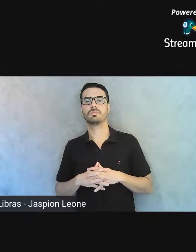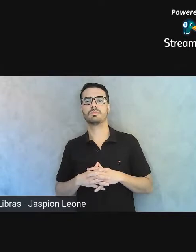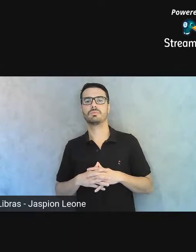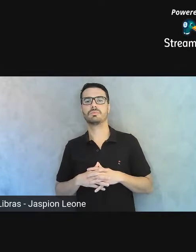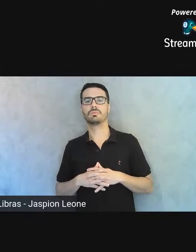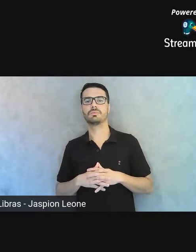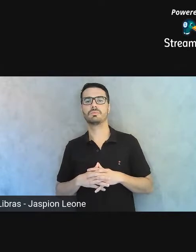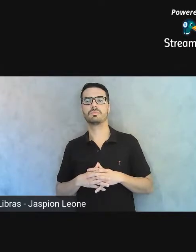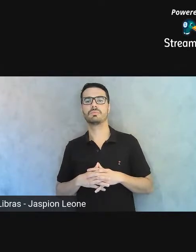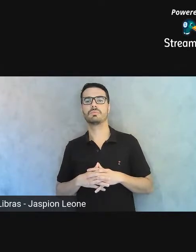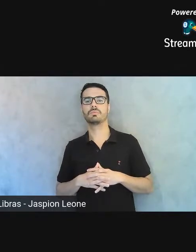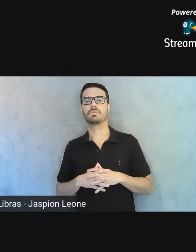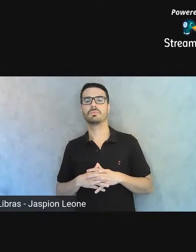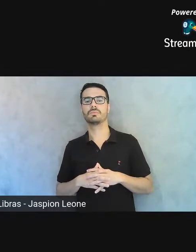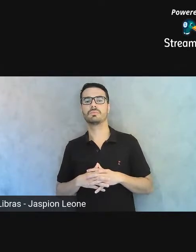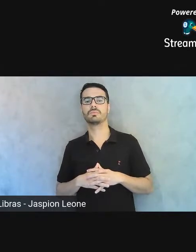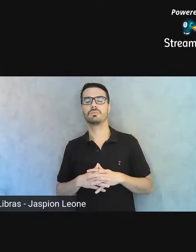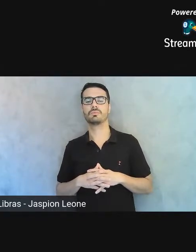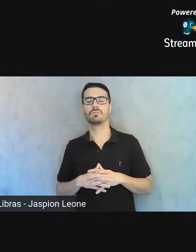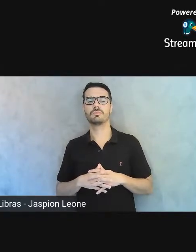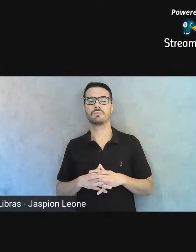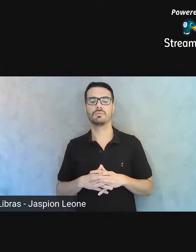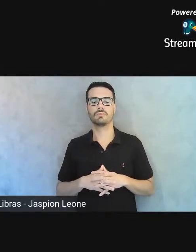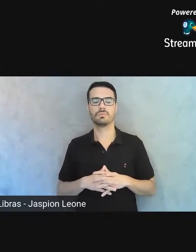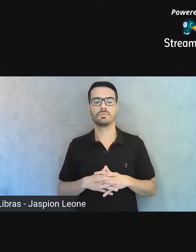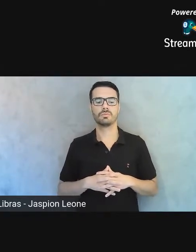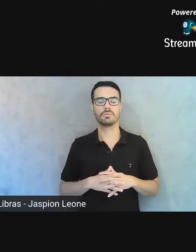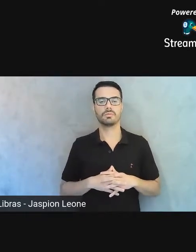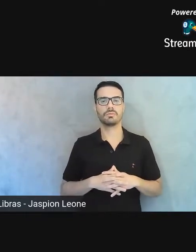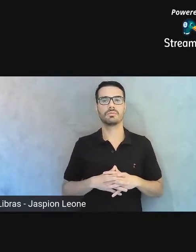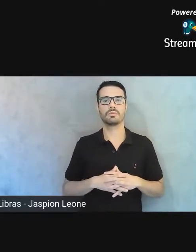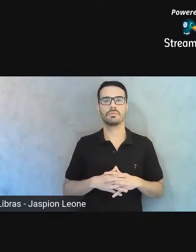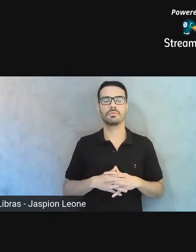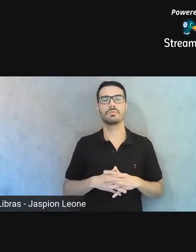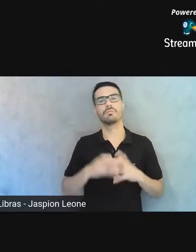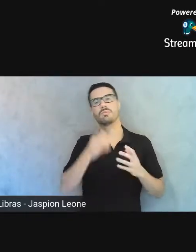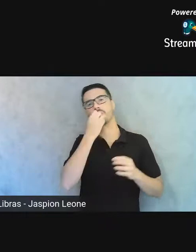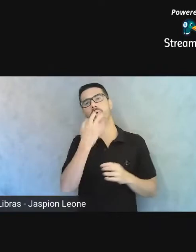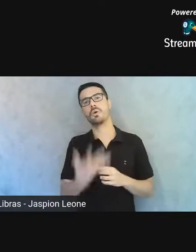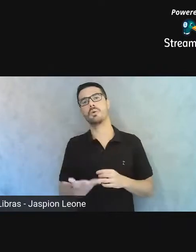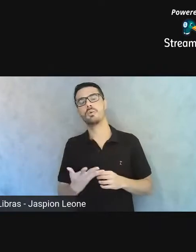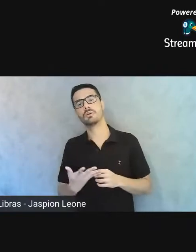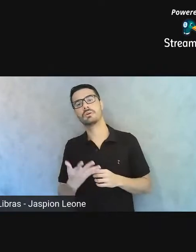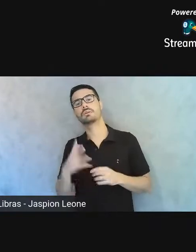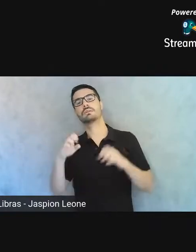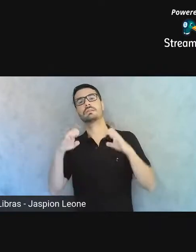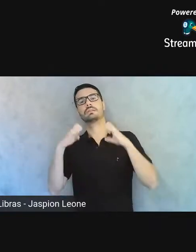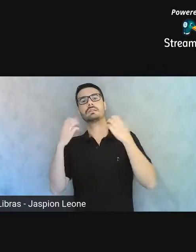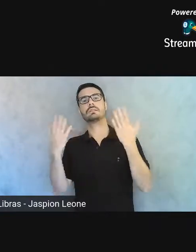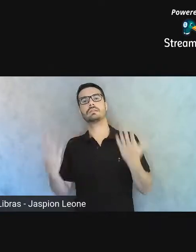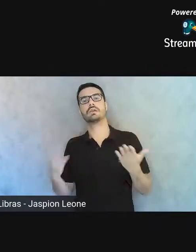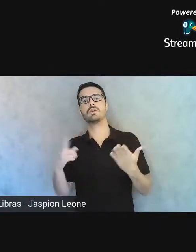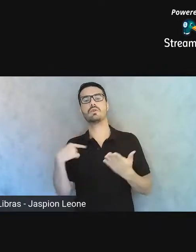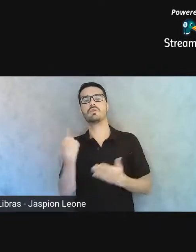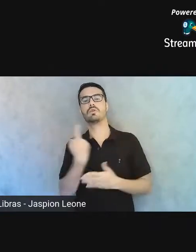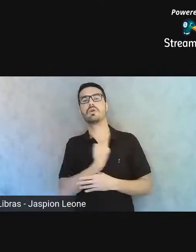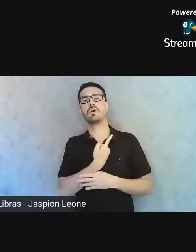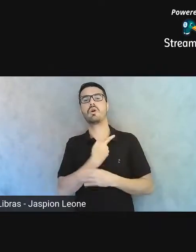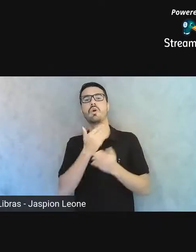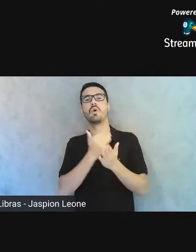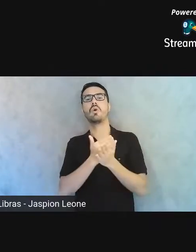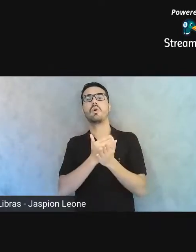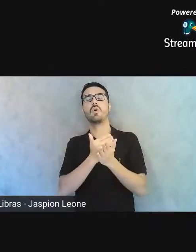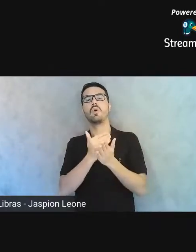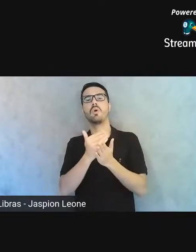Eu tenho que interromper o compartilhamento. Ok, interrompi. Bom, então nós vamos iniciar